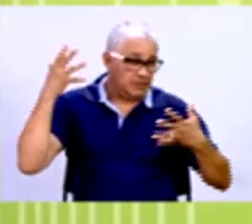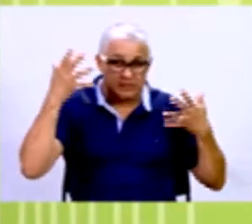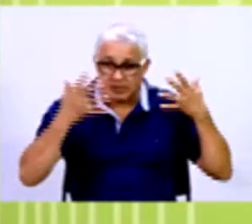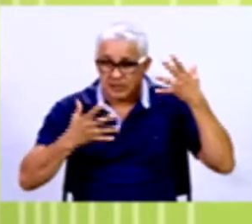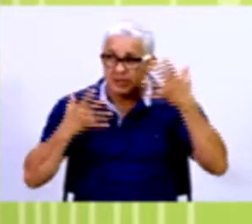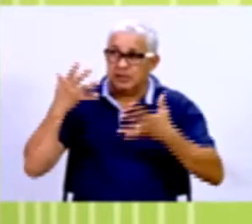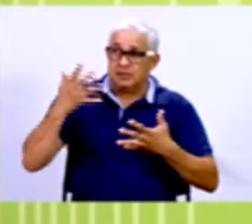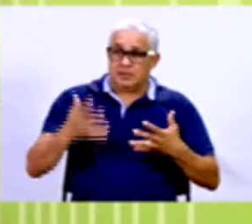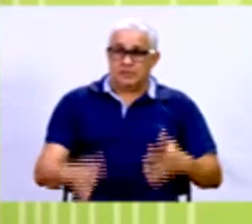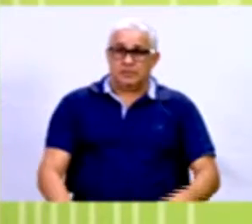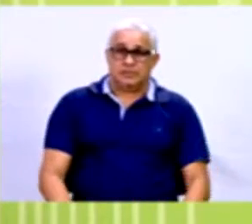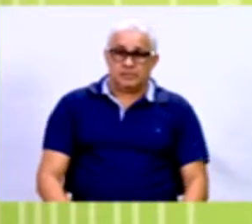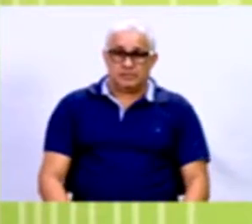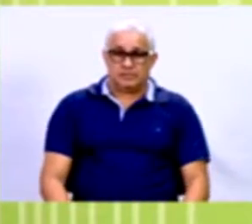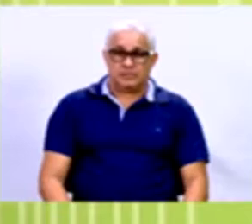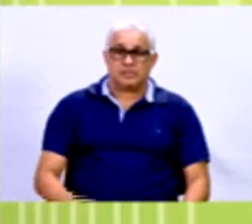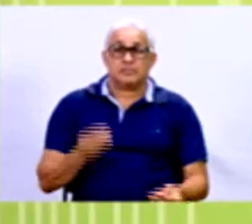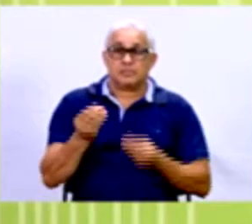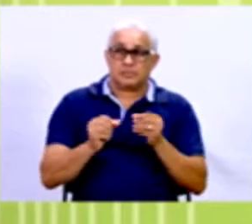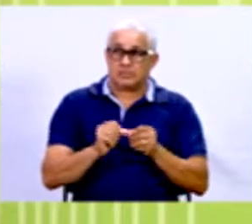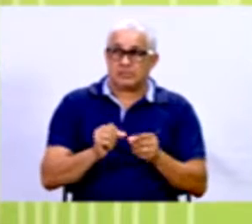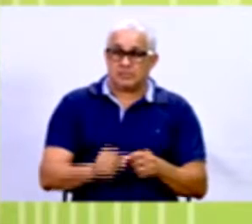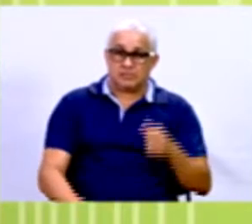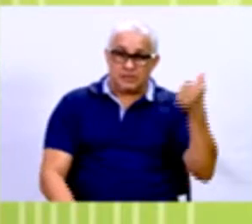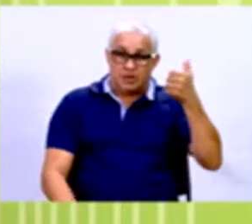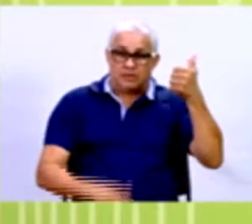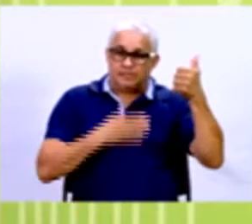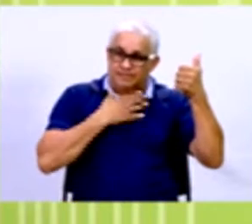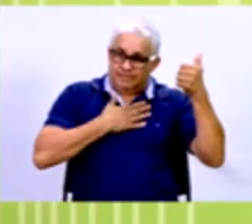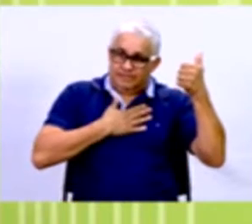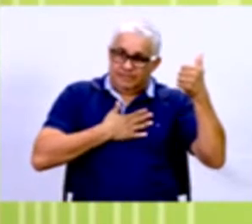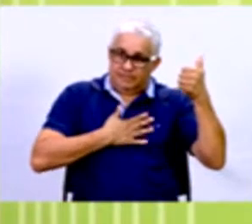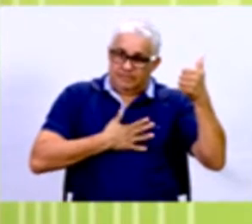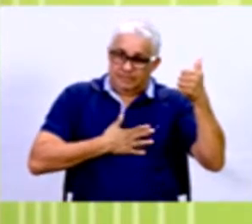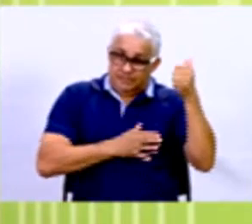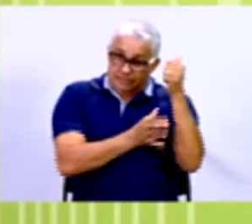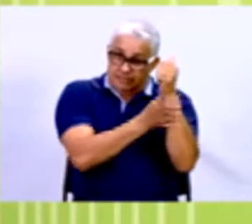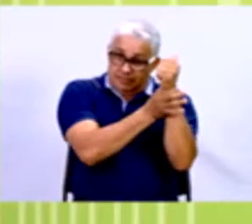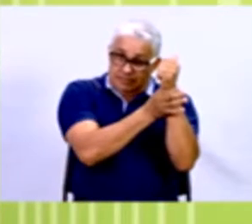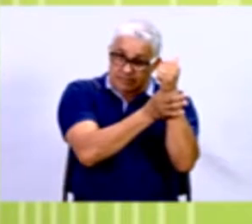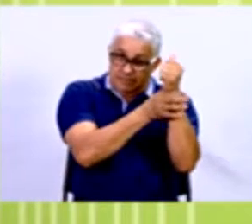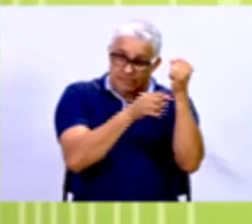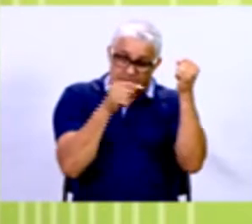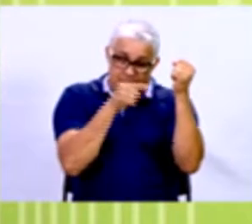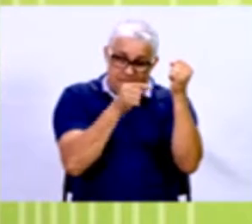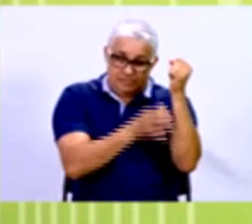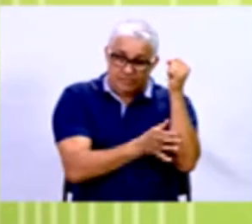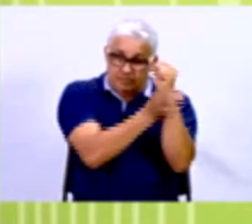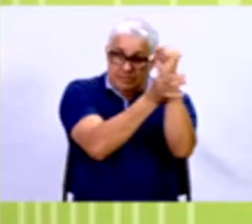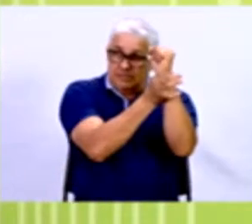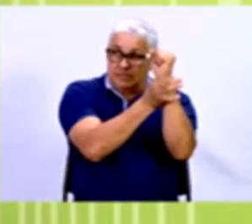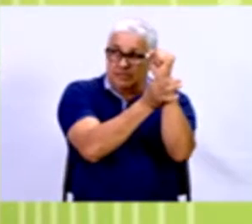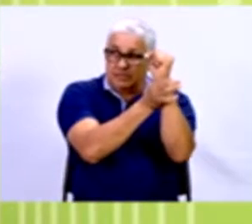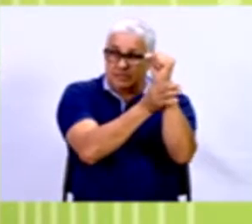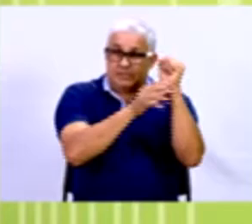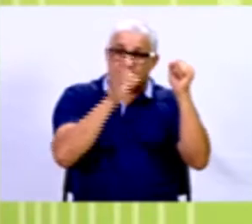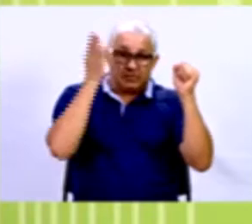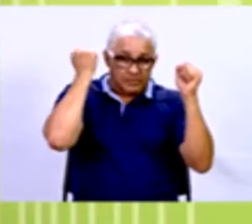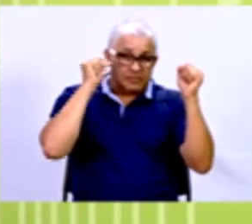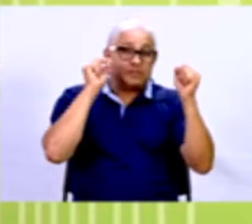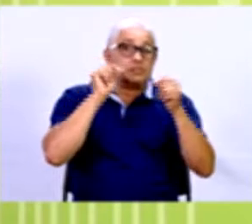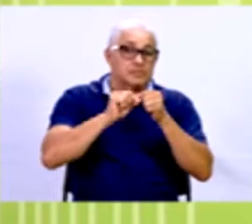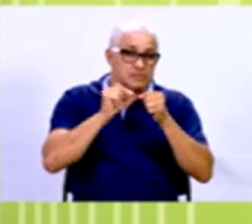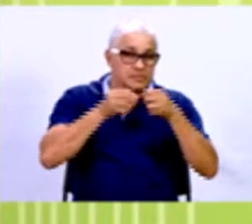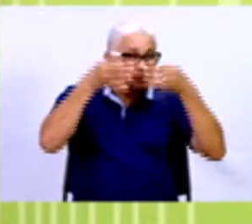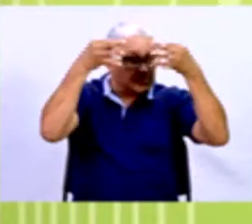Então, qual é o procedimento? Primeiro, manter a calma, manter a segurança, de que você sabe o que fazer, de que o procedimento correto